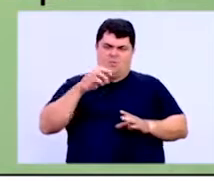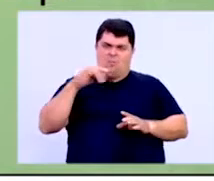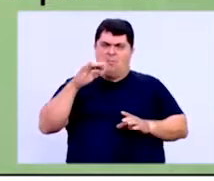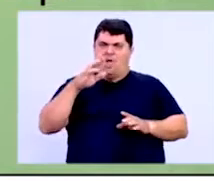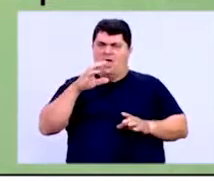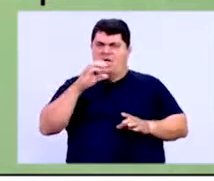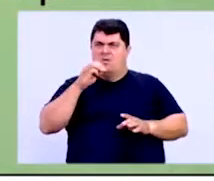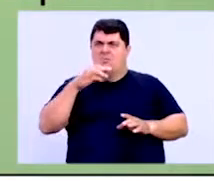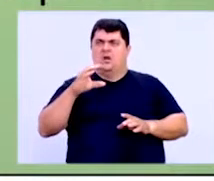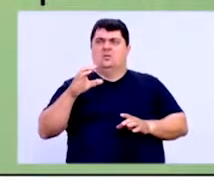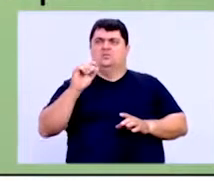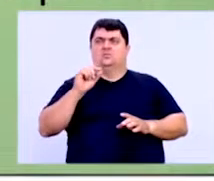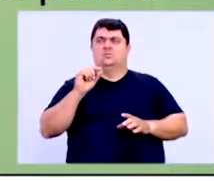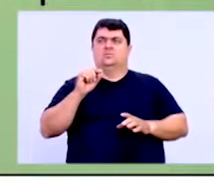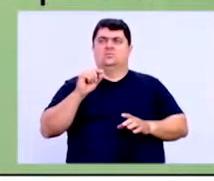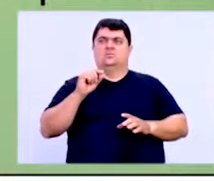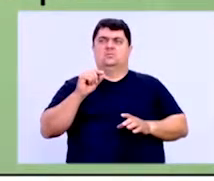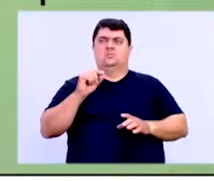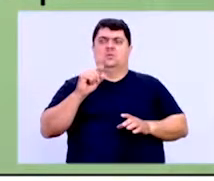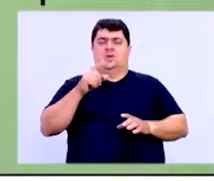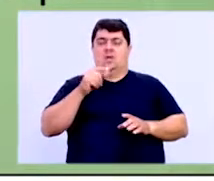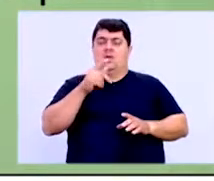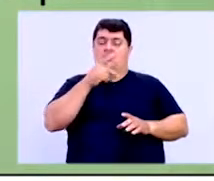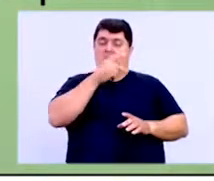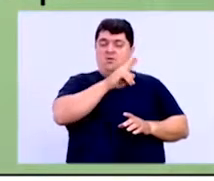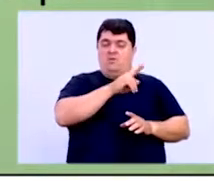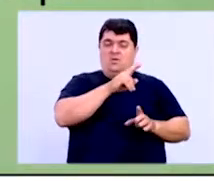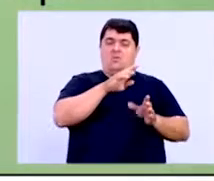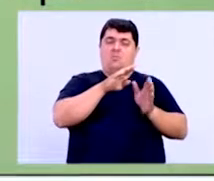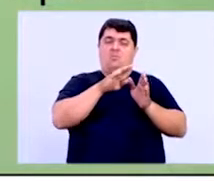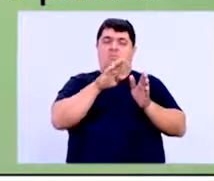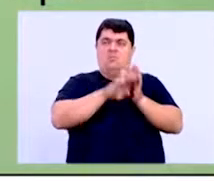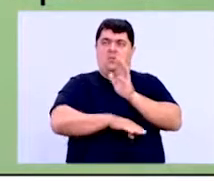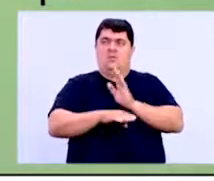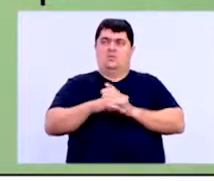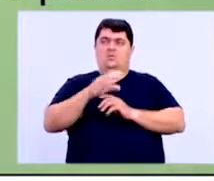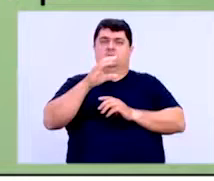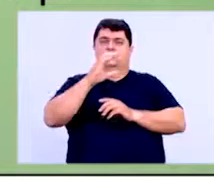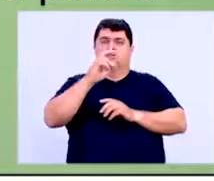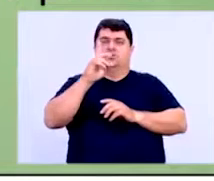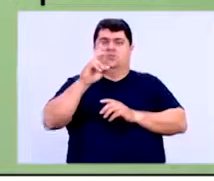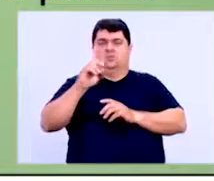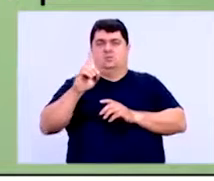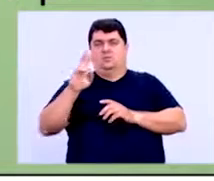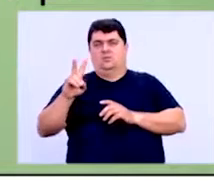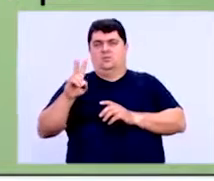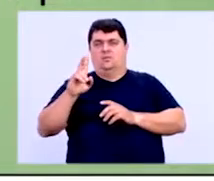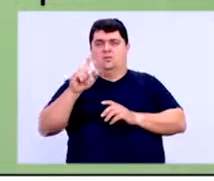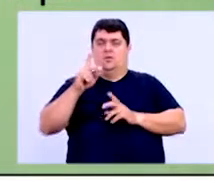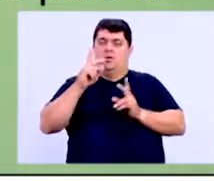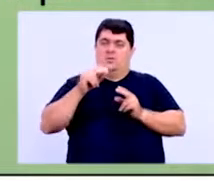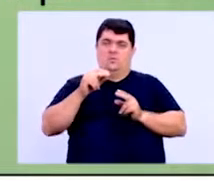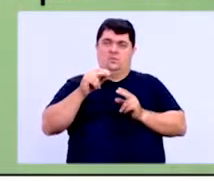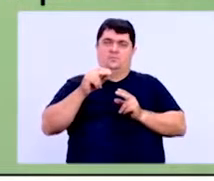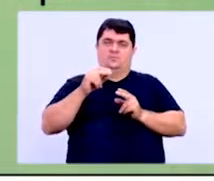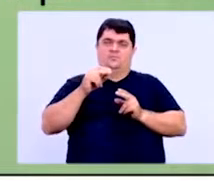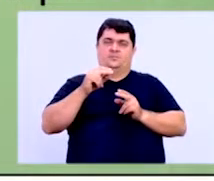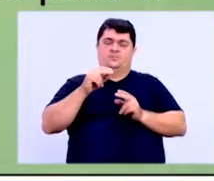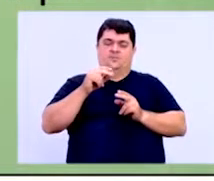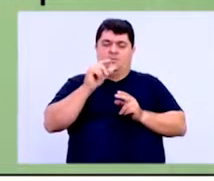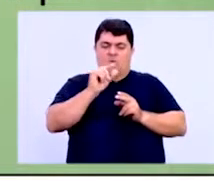contribuição? Preço de venda menos custos de despesas. Representa o quê? A parcela do preço que